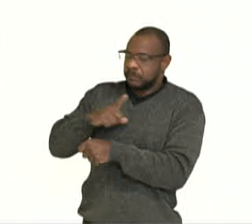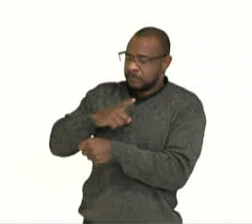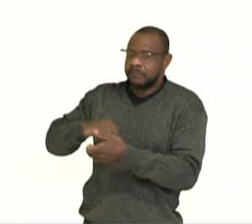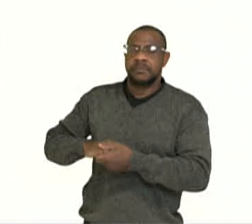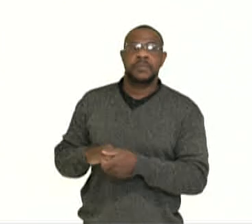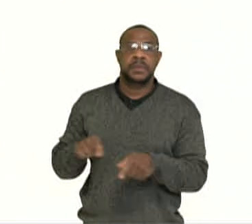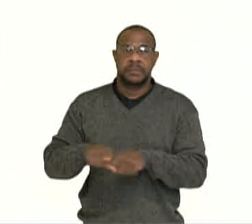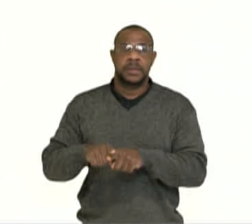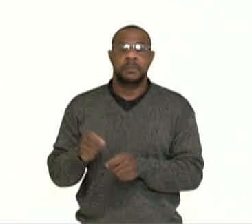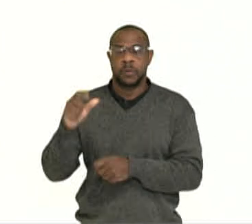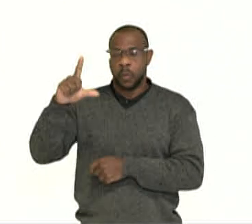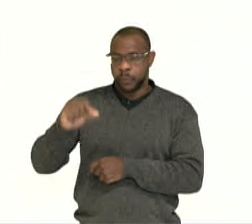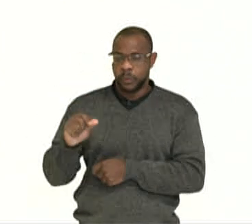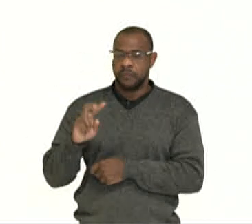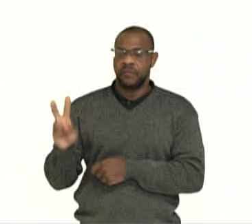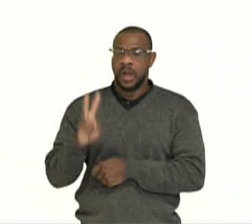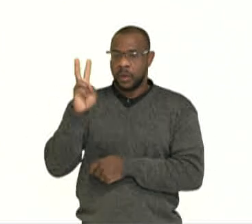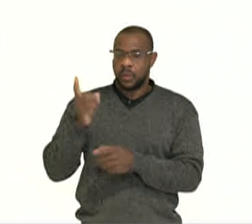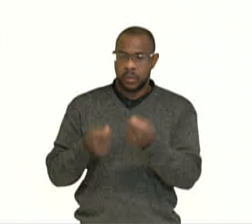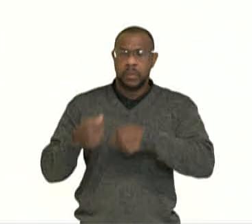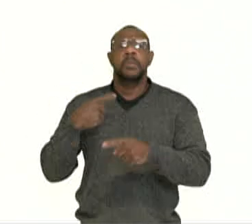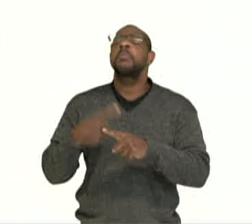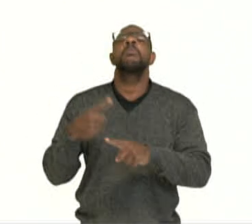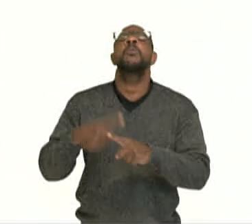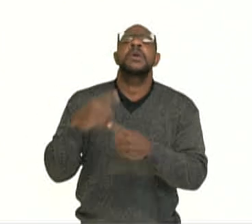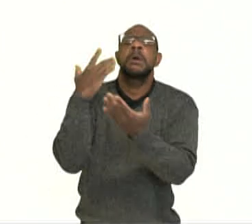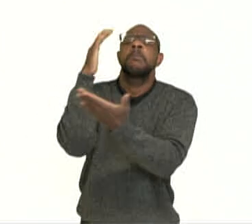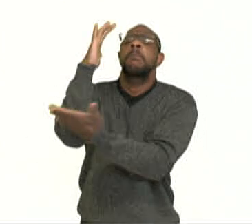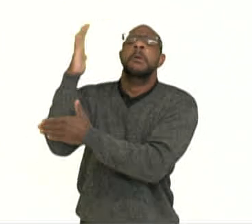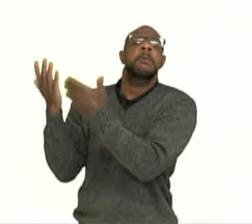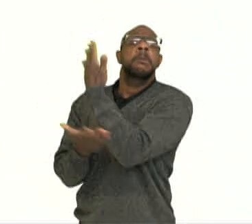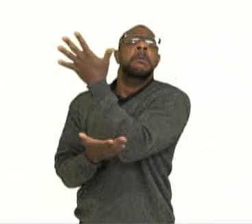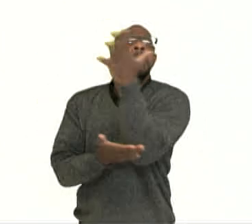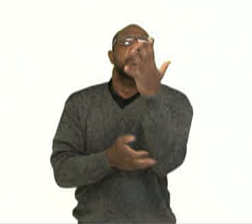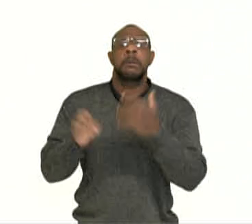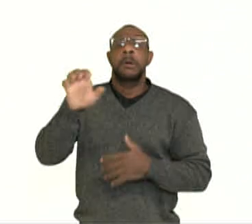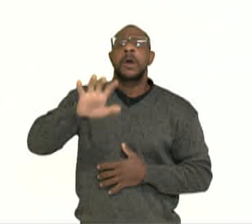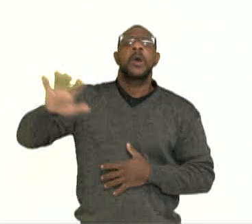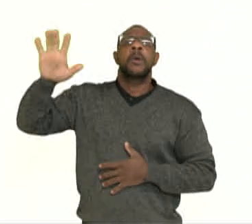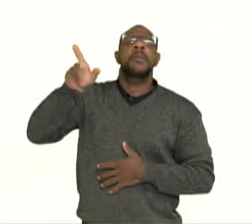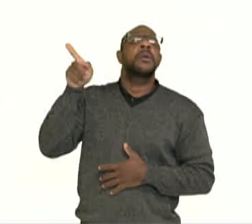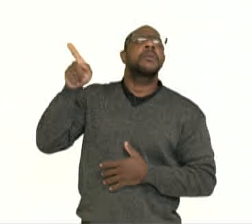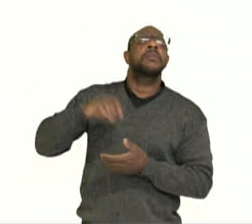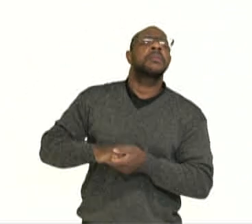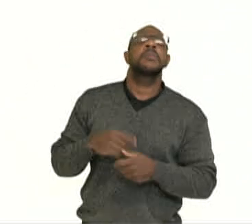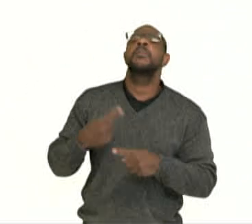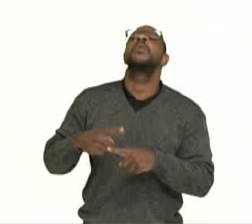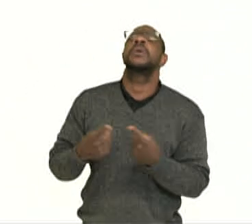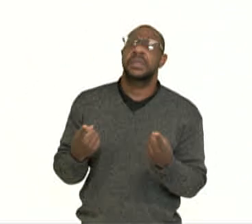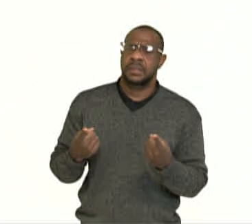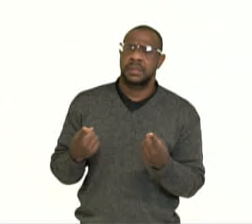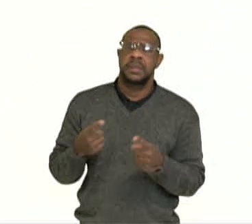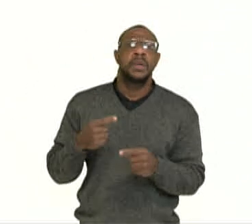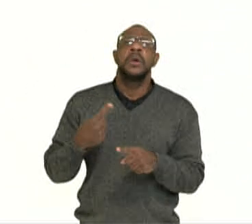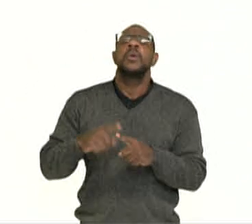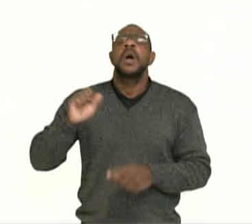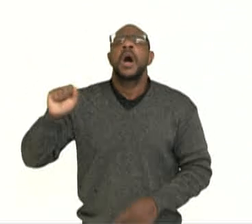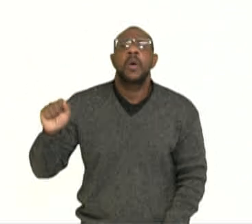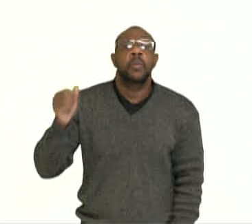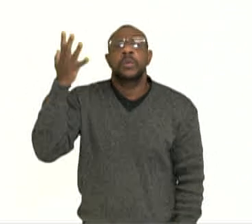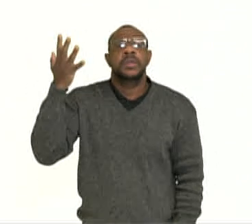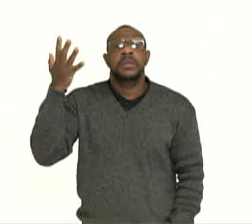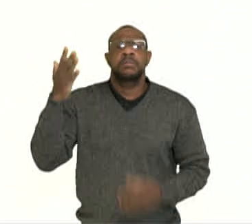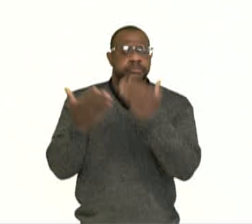econômico. Quais os principais motivos pelo desmatamento europeu? Então, afinal de contas, quais foram os fatores responsáveis